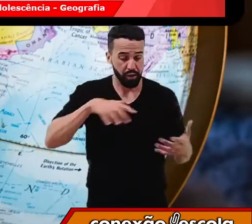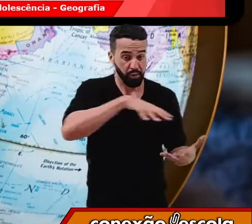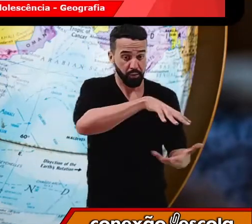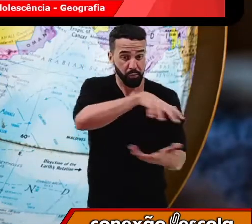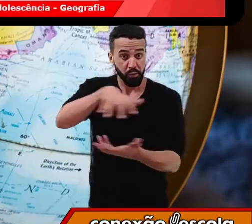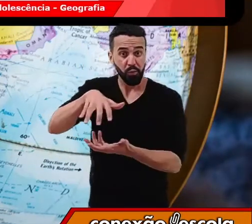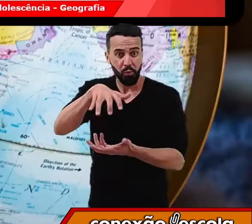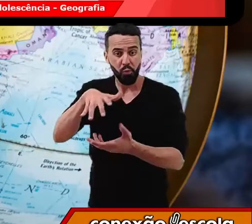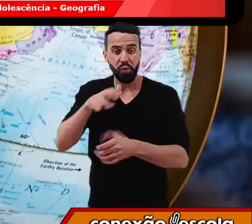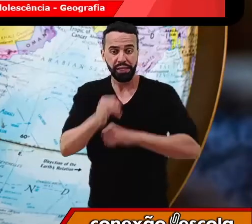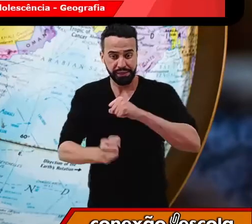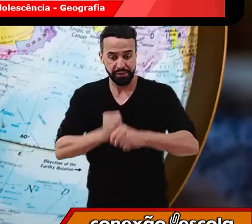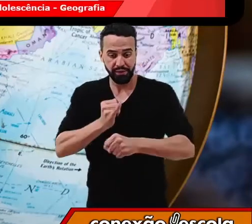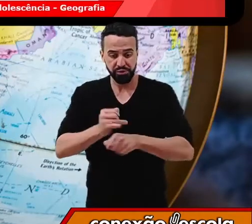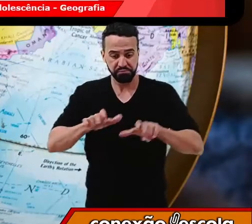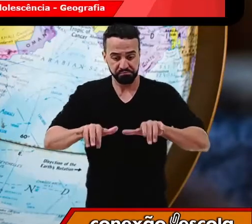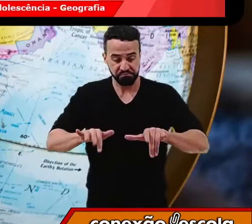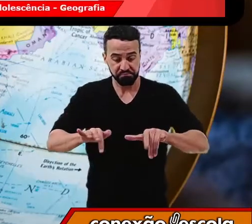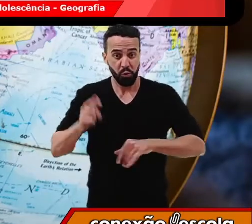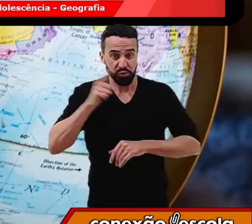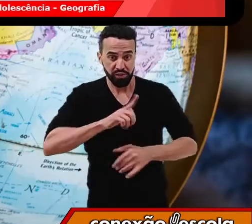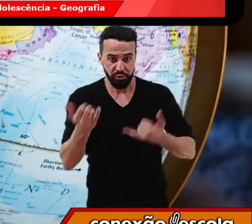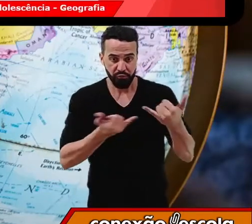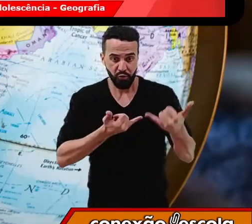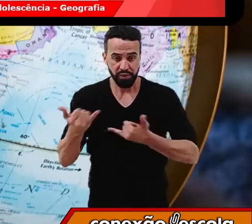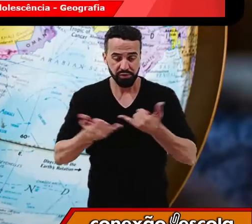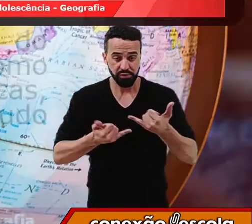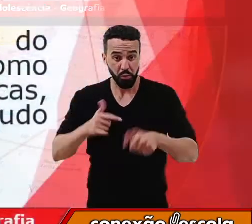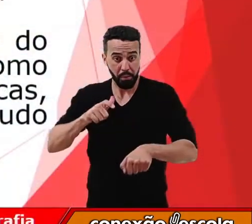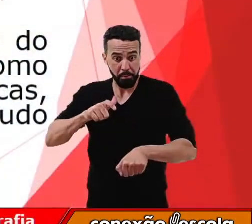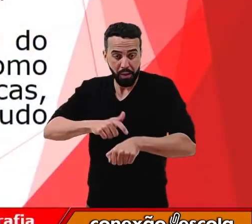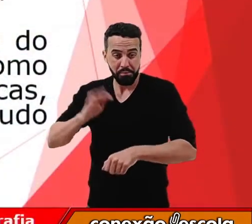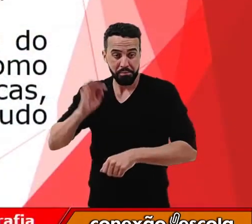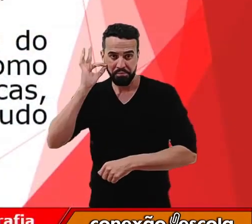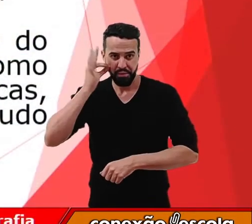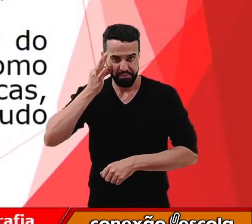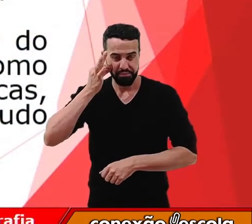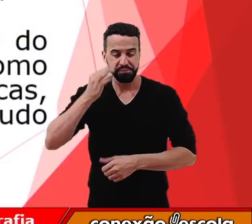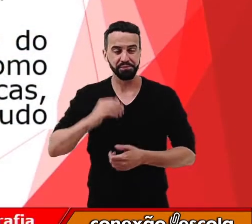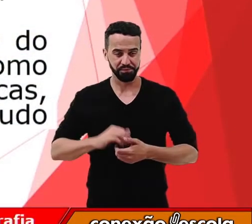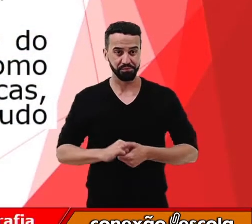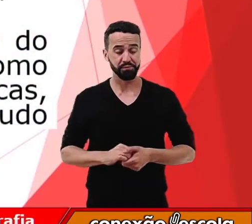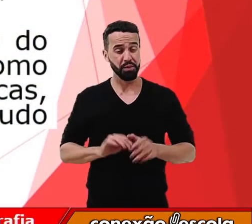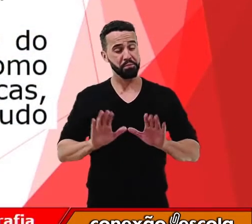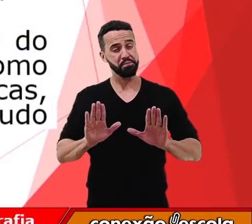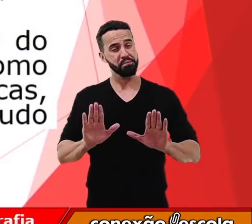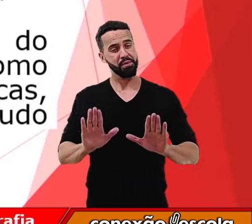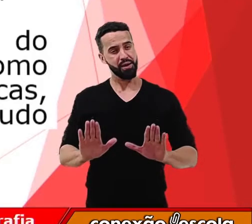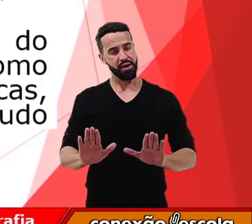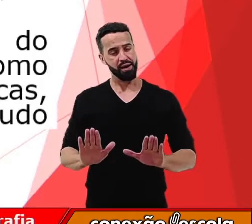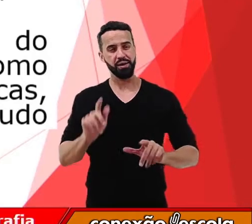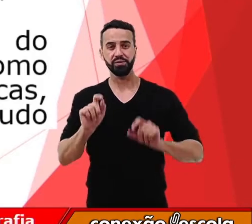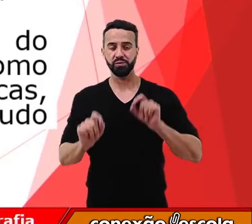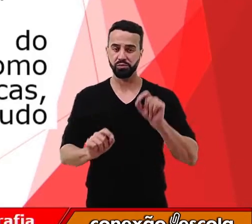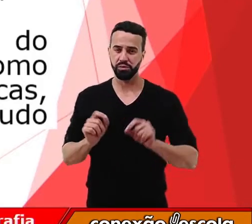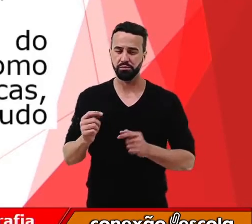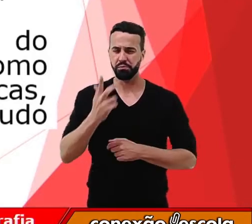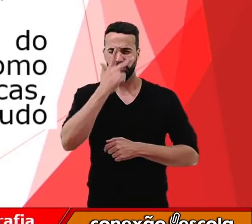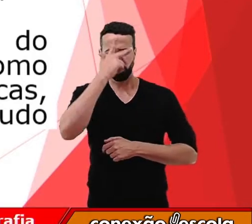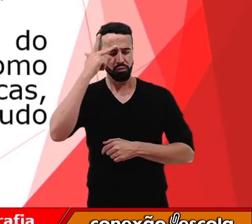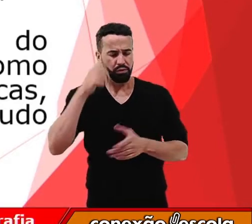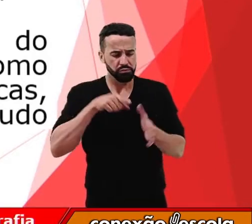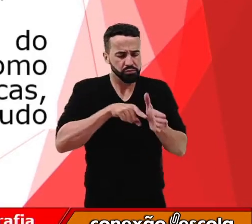à internet. Mas, porém, todavia, entretanto, alguns